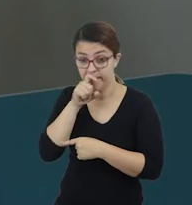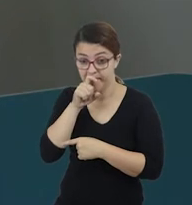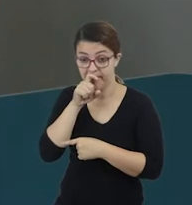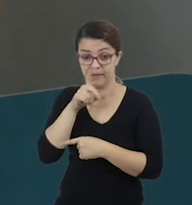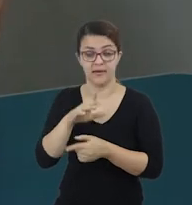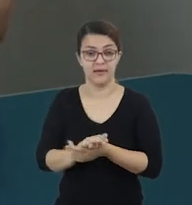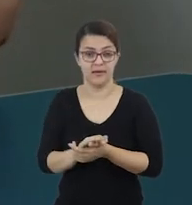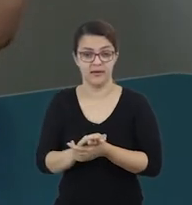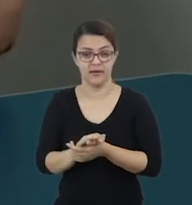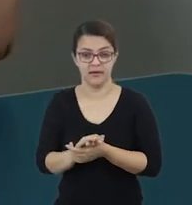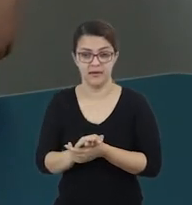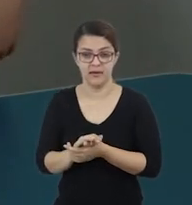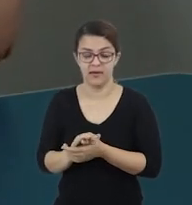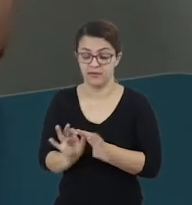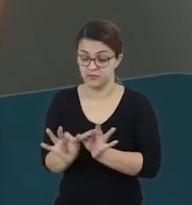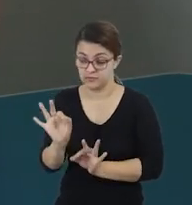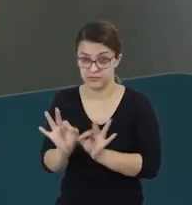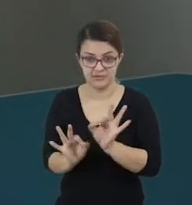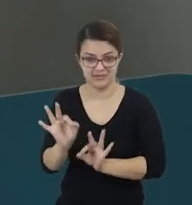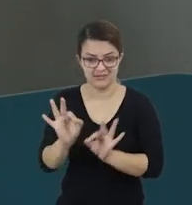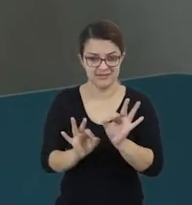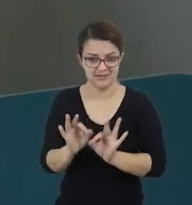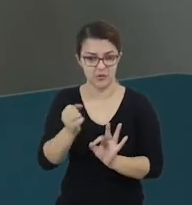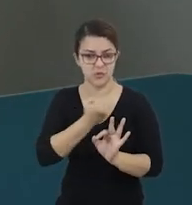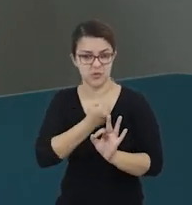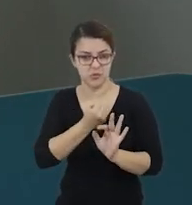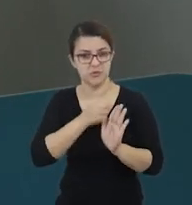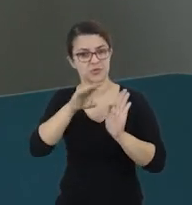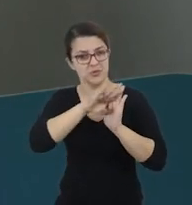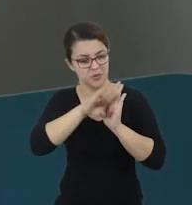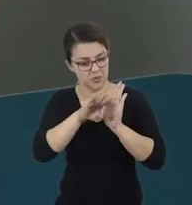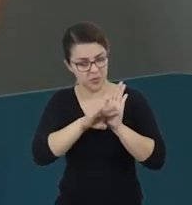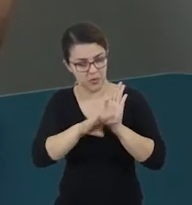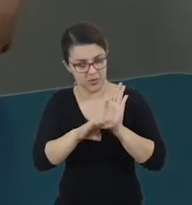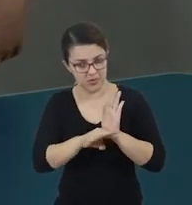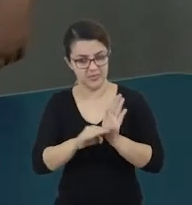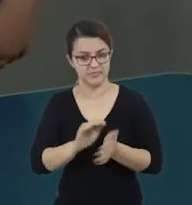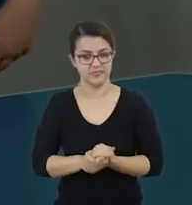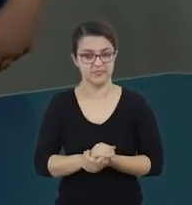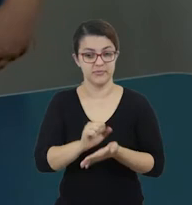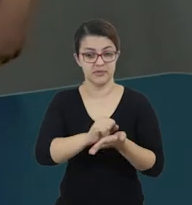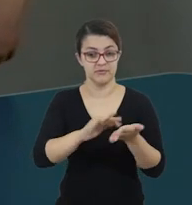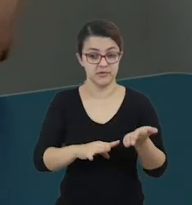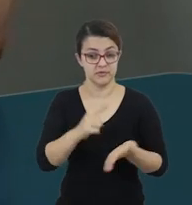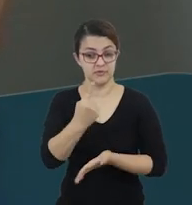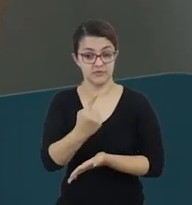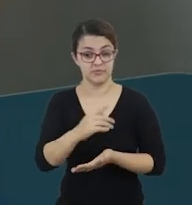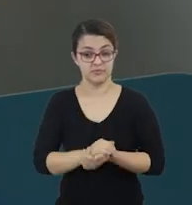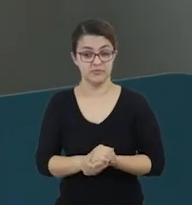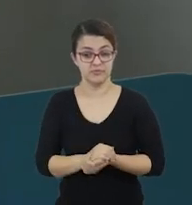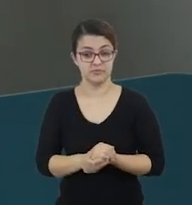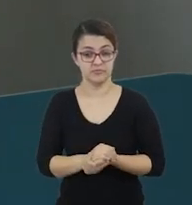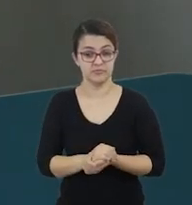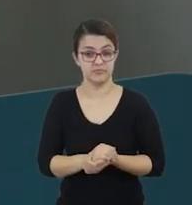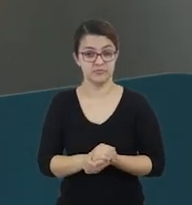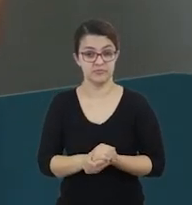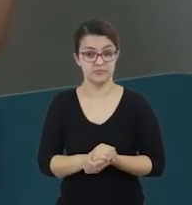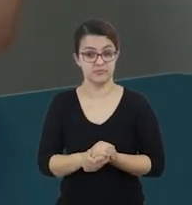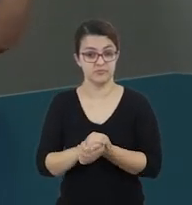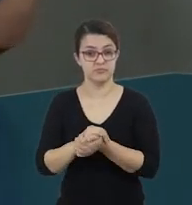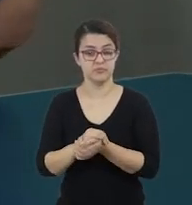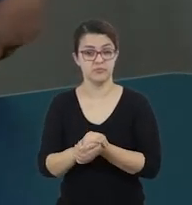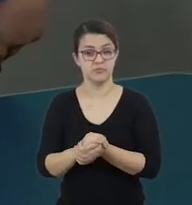desenho de acordo com a numeração aqui. Muito tranquilo. A atividade 1 é